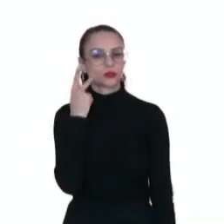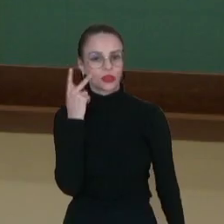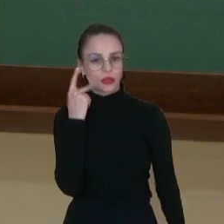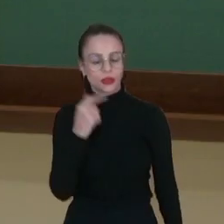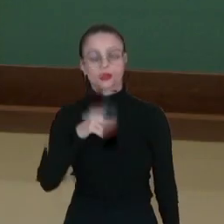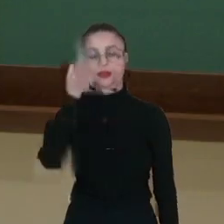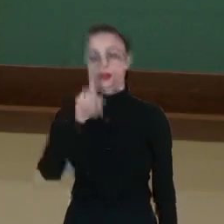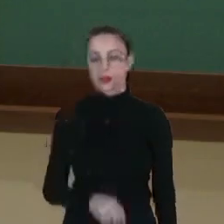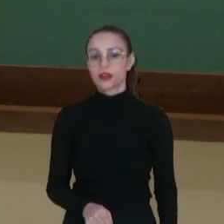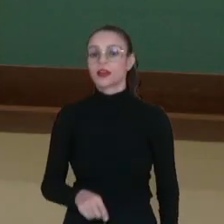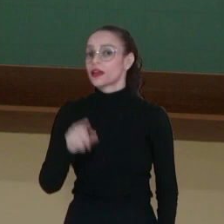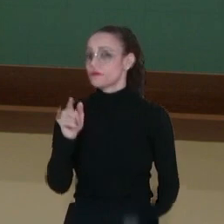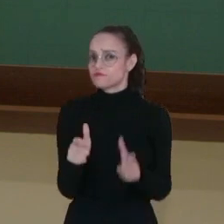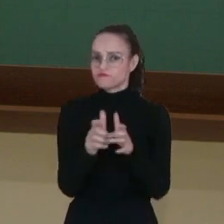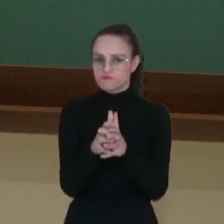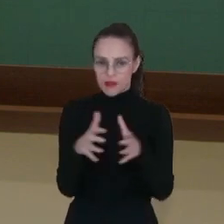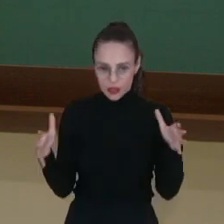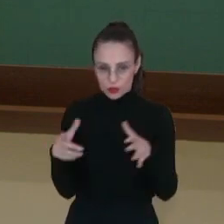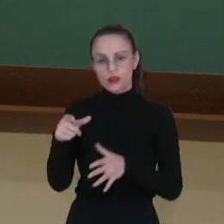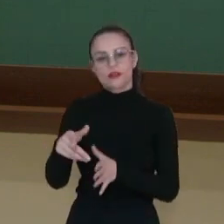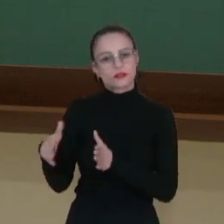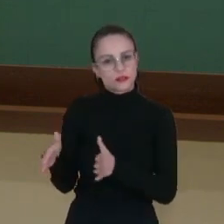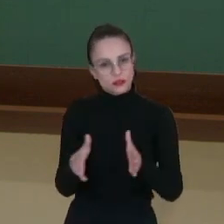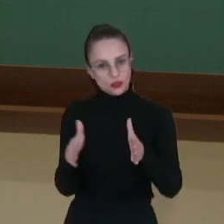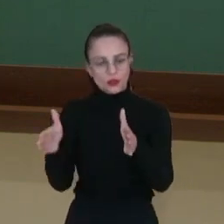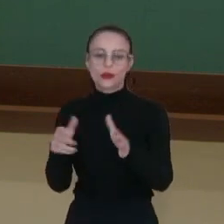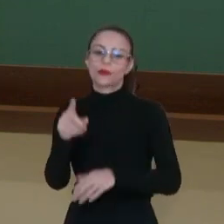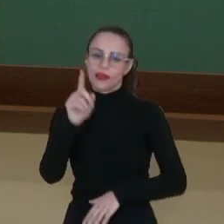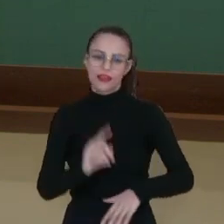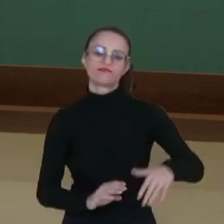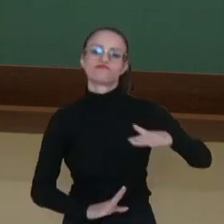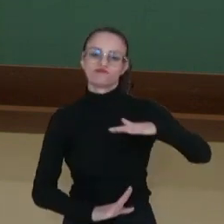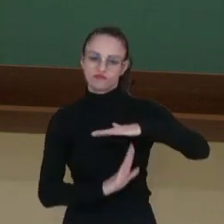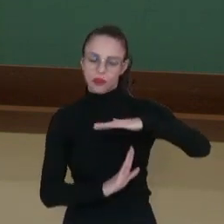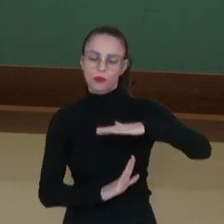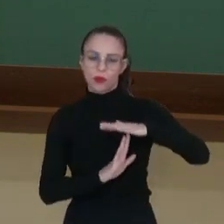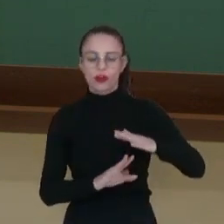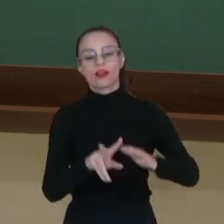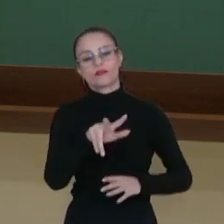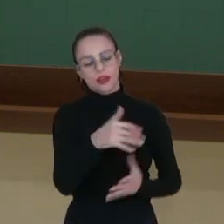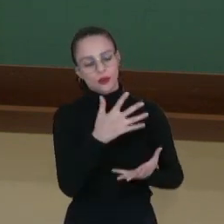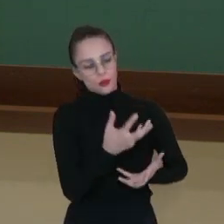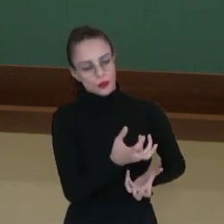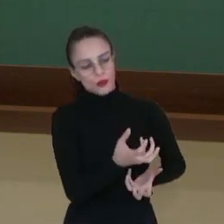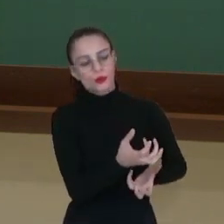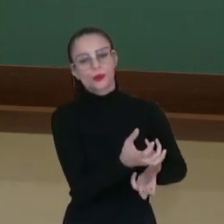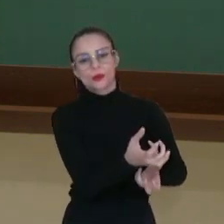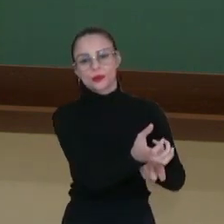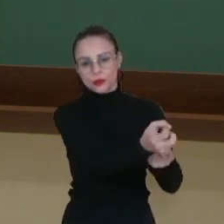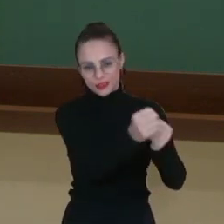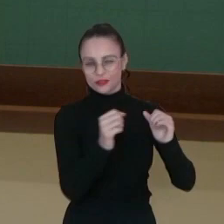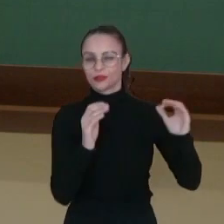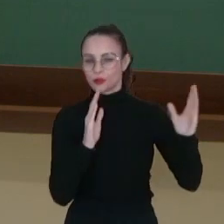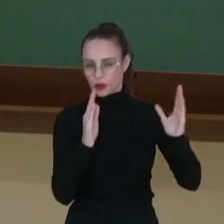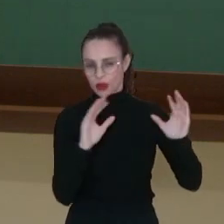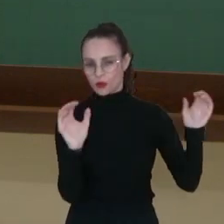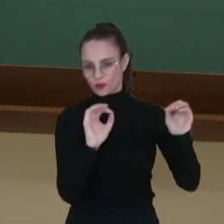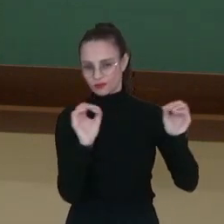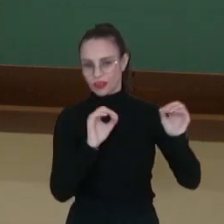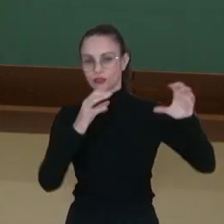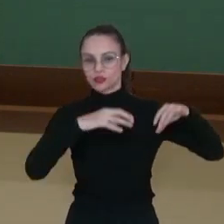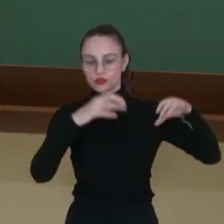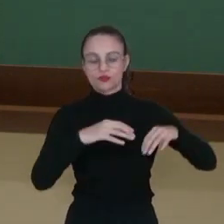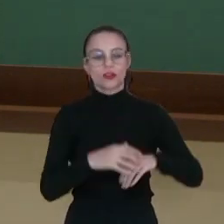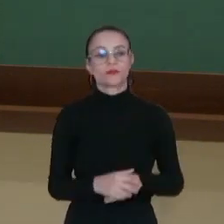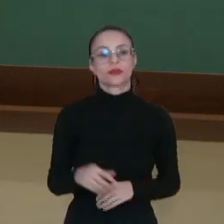são intermitentes ou temporários, né? São rios que vão secar naqueles períodos menos chuvosos.